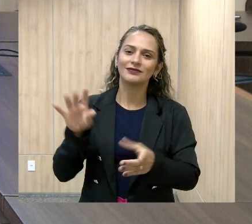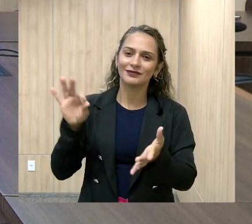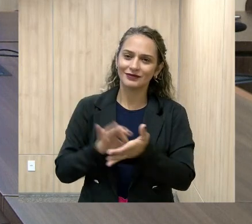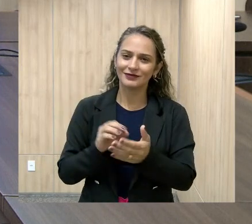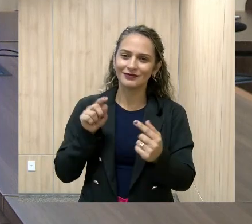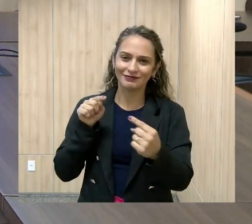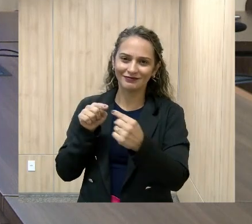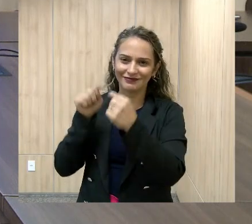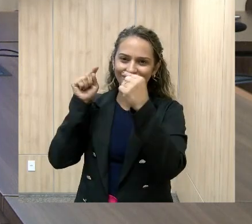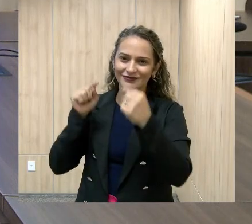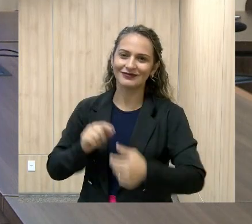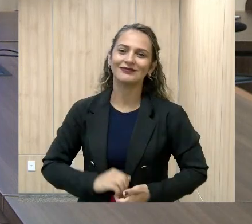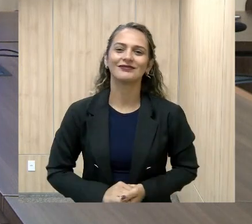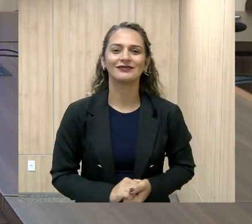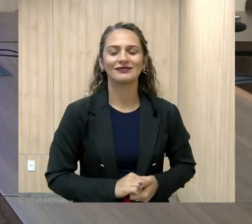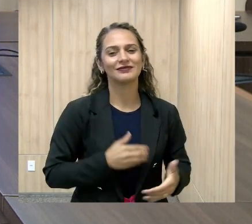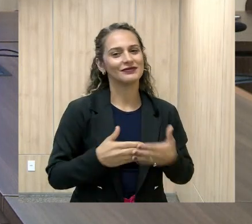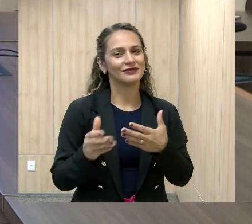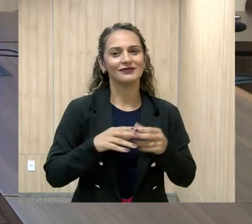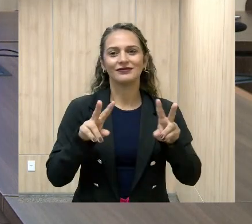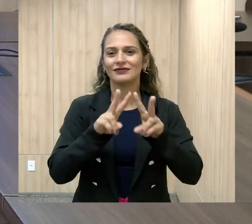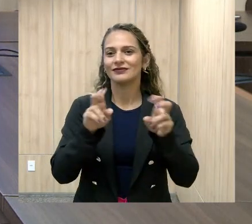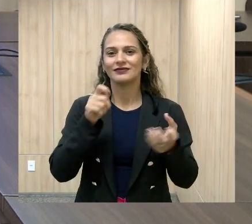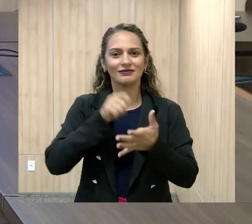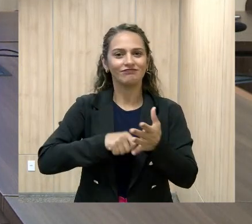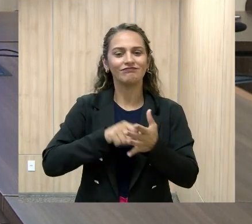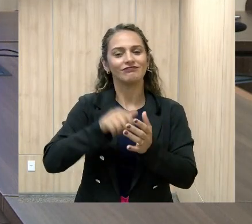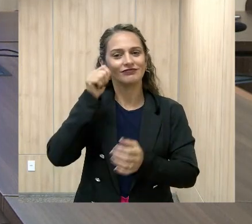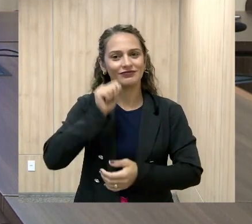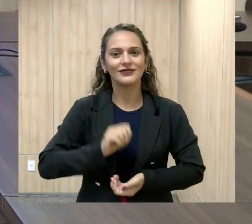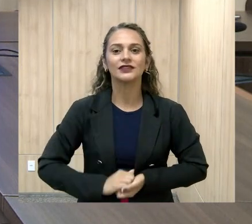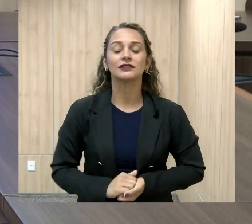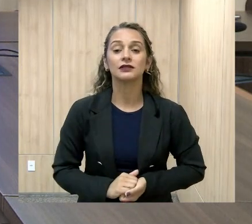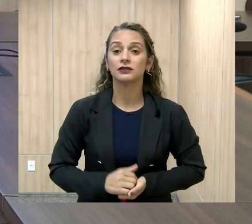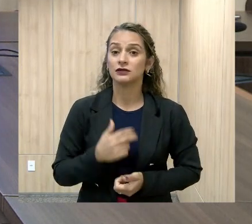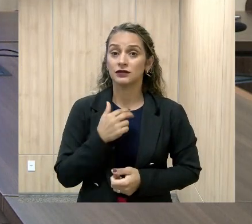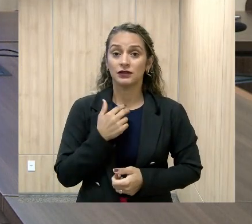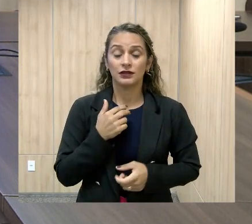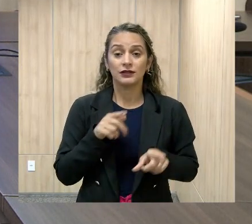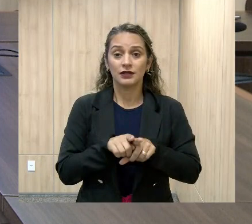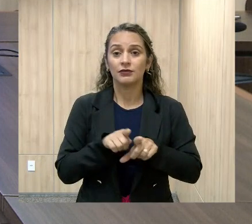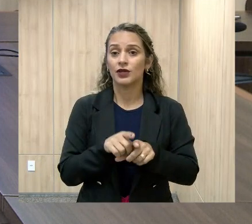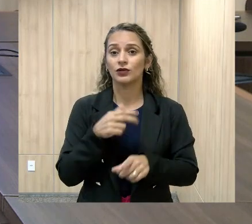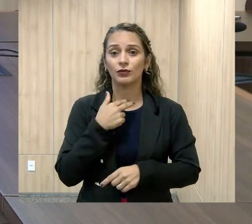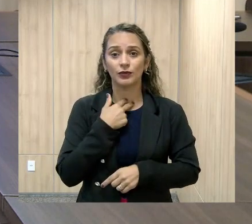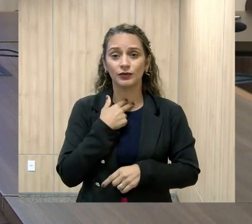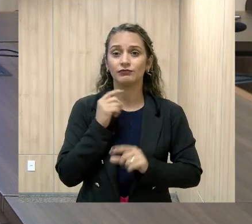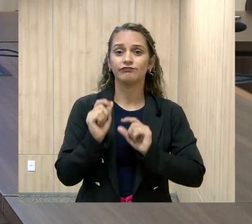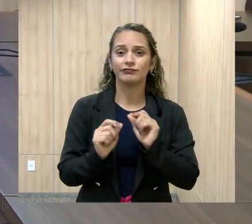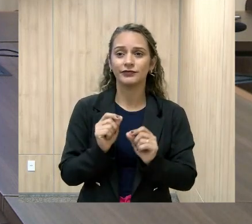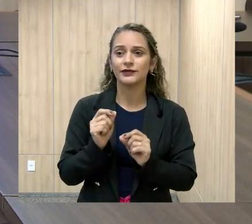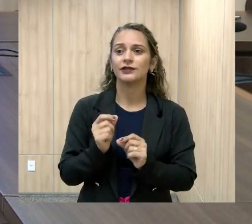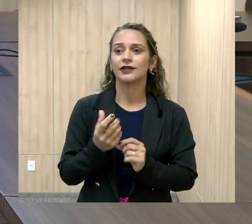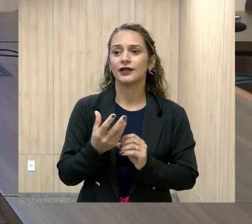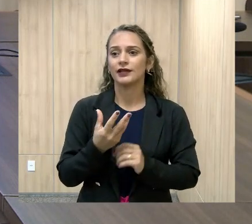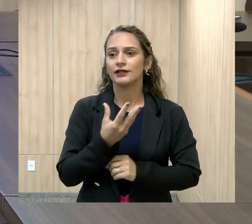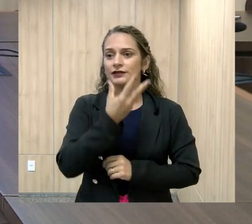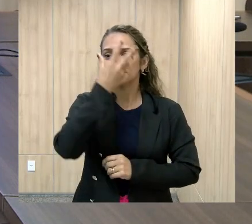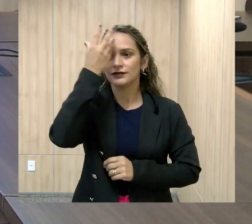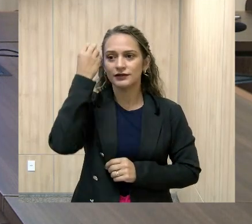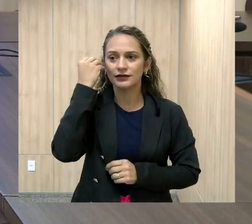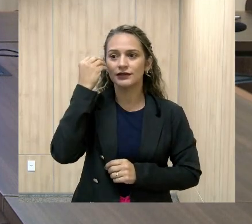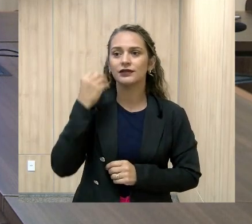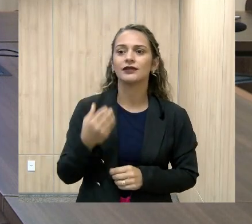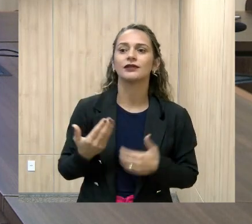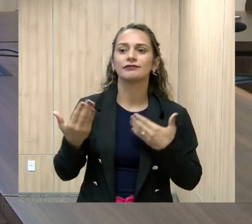assina embaixo pode contar comigo para qualquer pauta para defender as mulheres também não posso deixar aqui de exaltar minha colega do